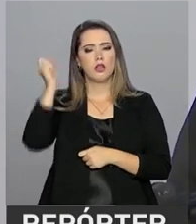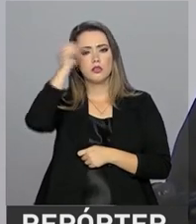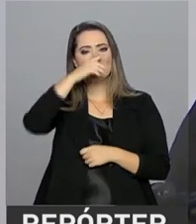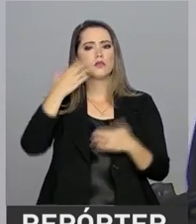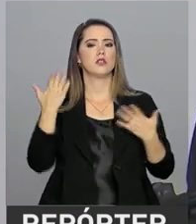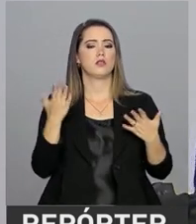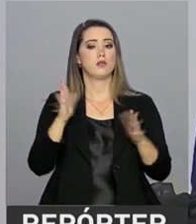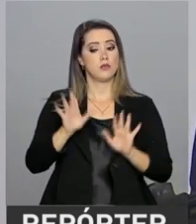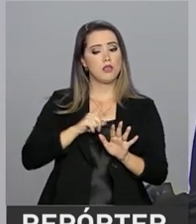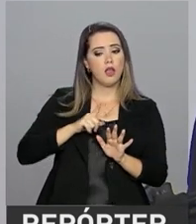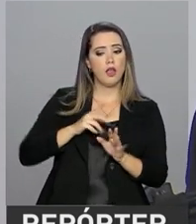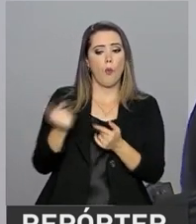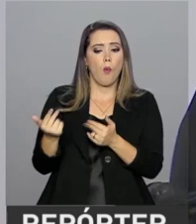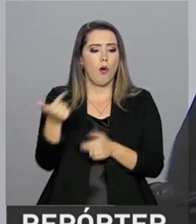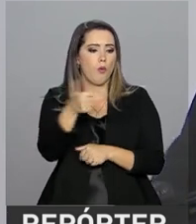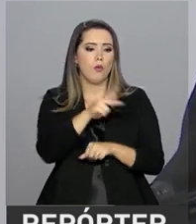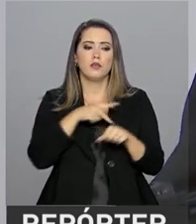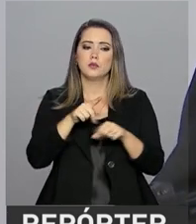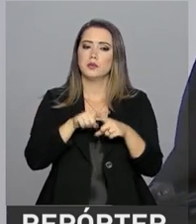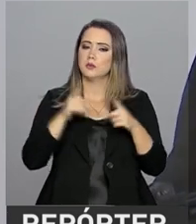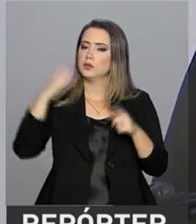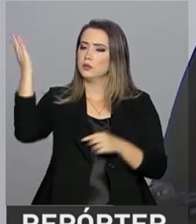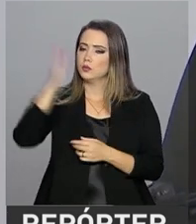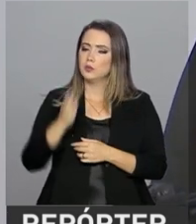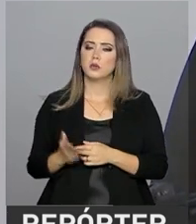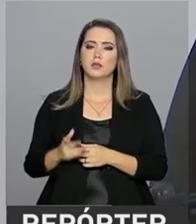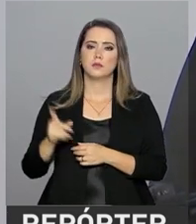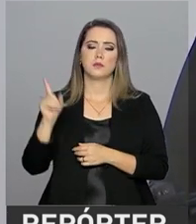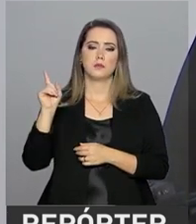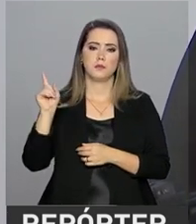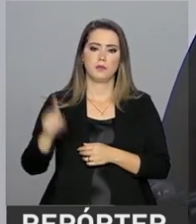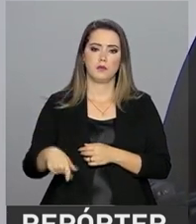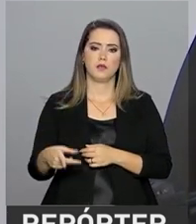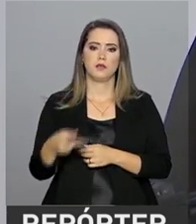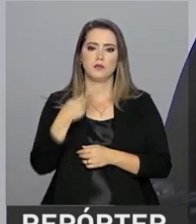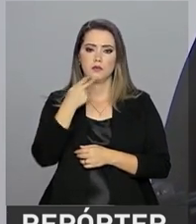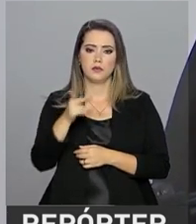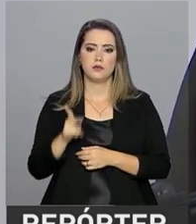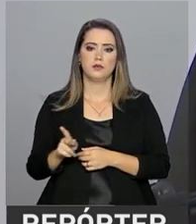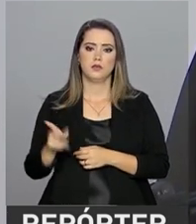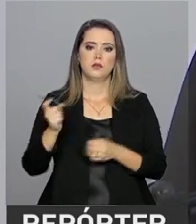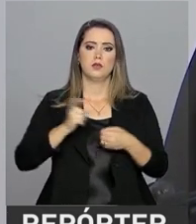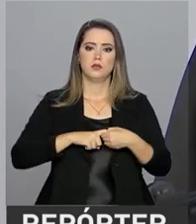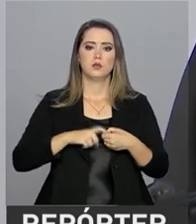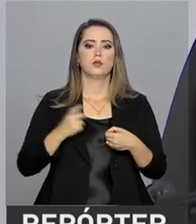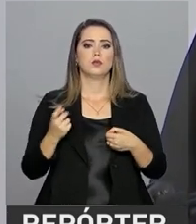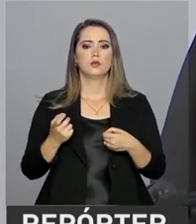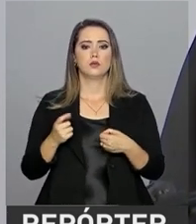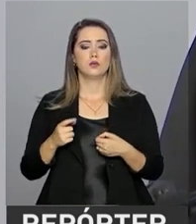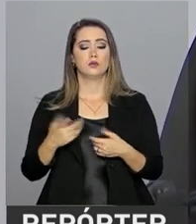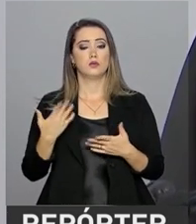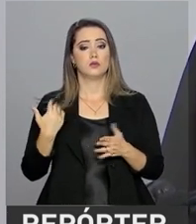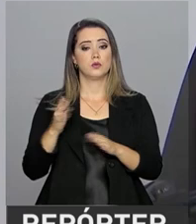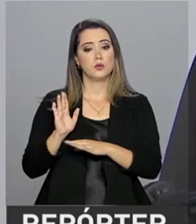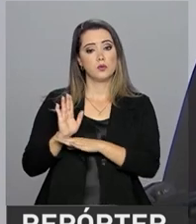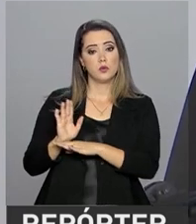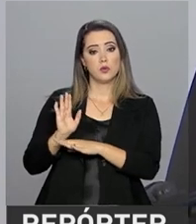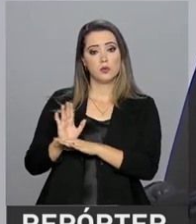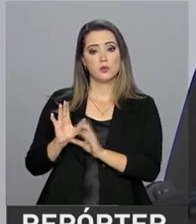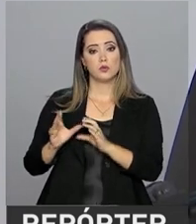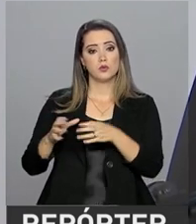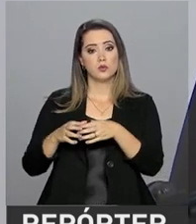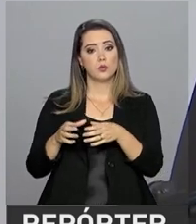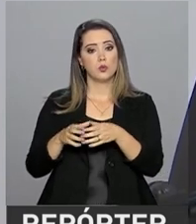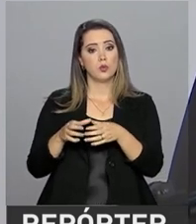temos outros países têm mas no brasil eu digo assim mas voltou e com o apoio dos cooperados